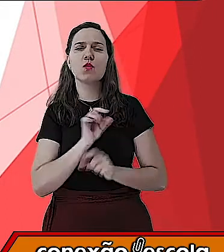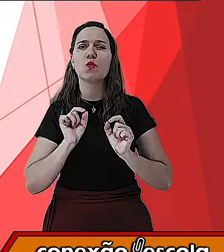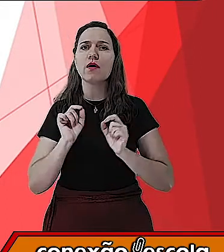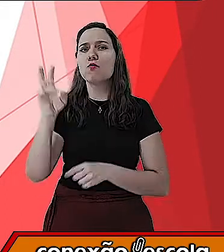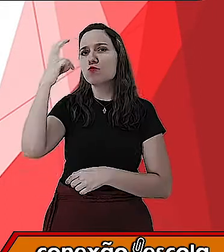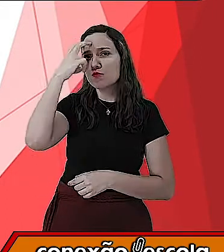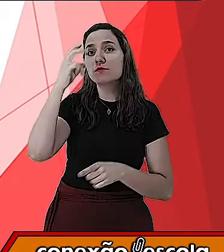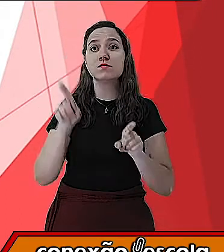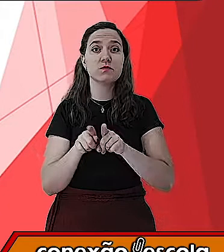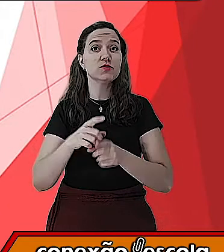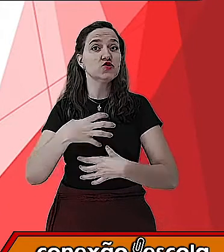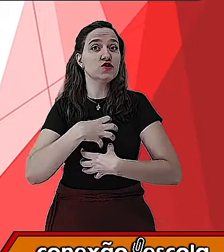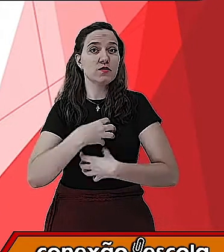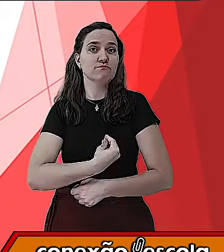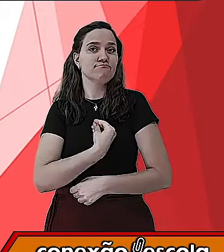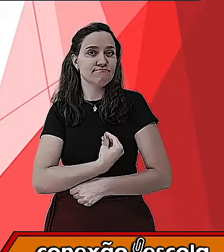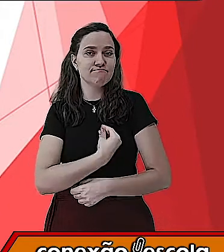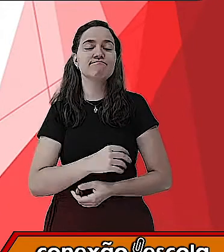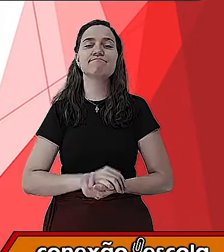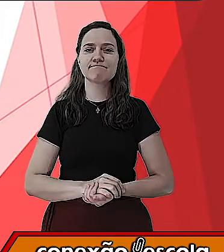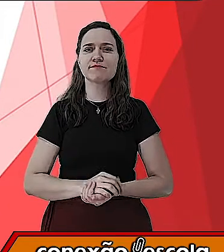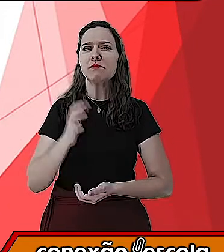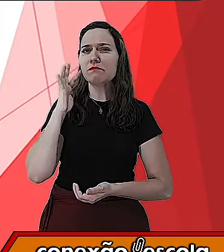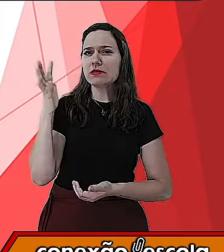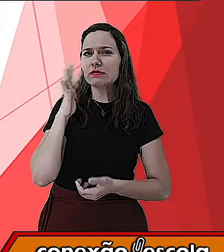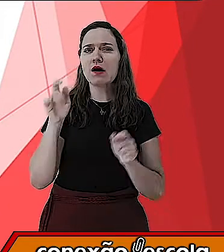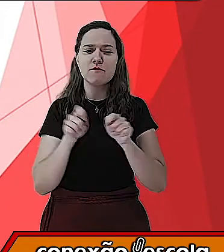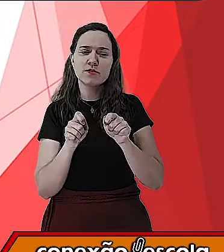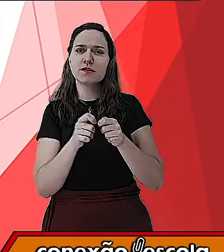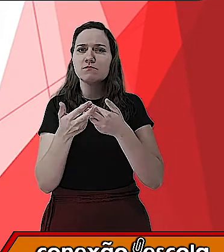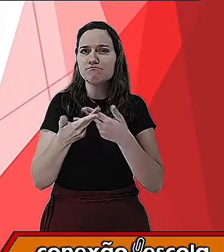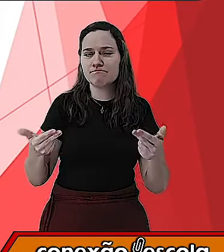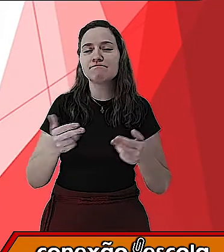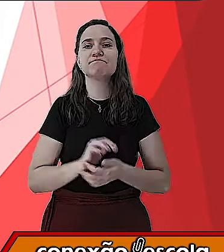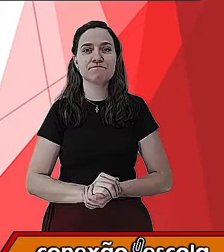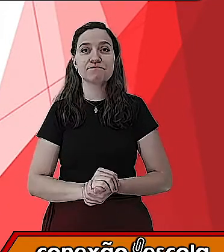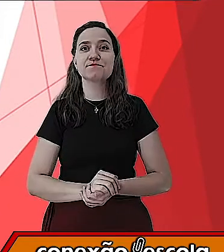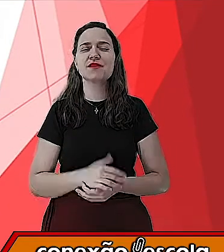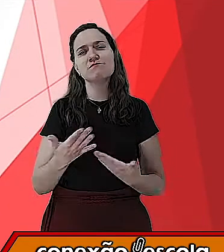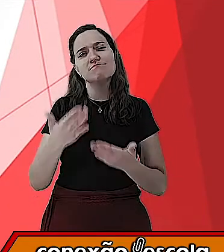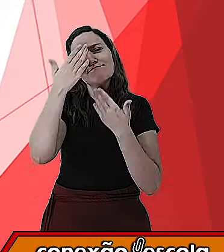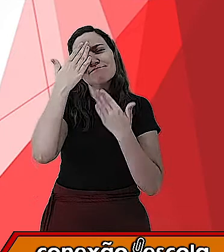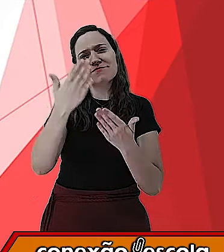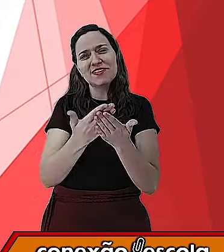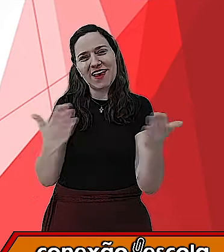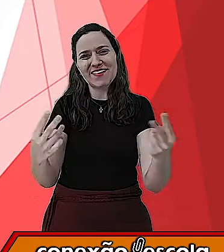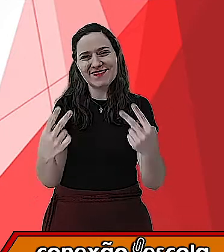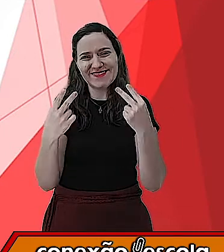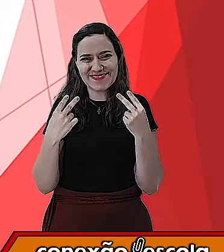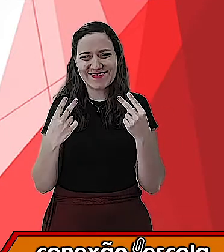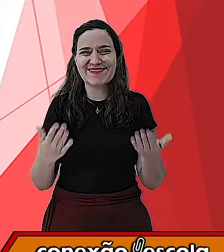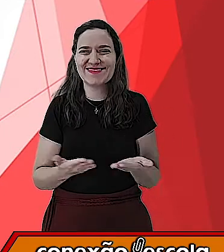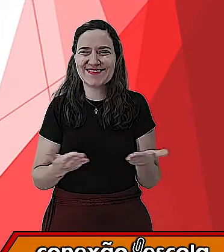suas culturas e modo de viver. Pensar e produzir. Bom, pessoal, muito obrigado por estar